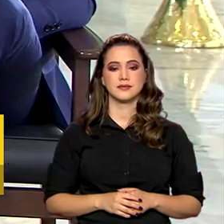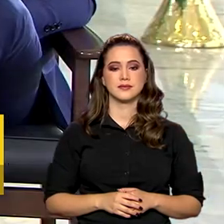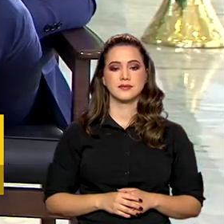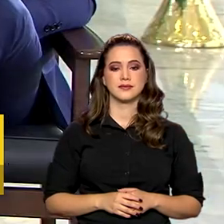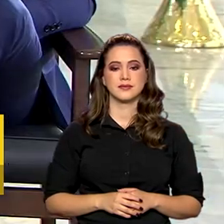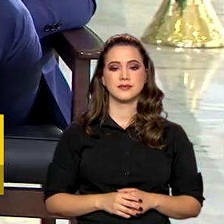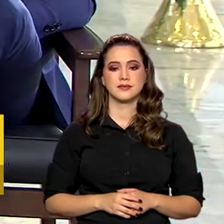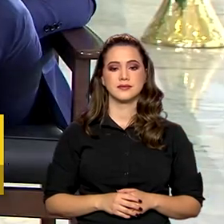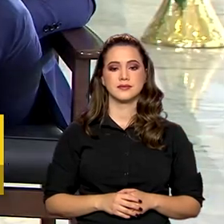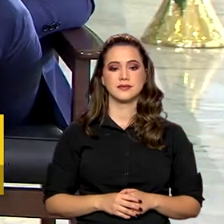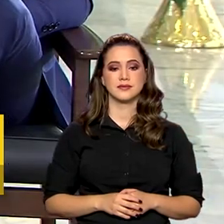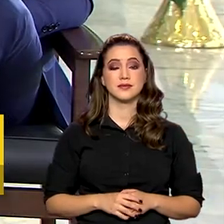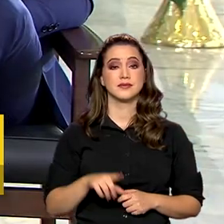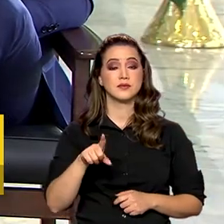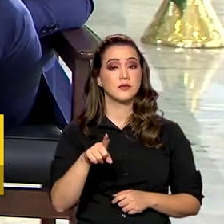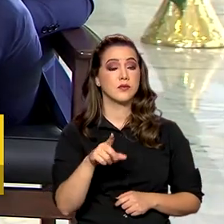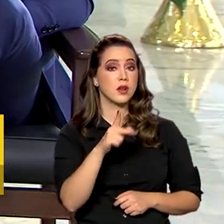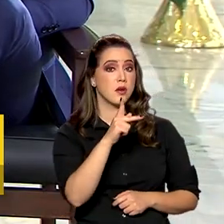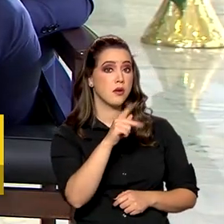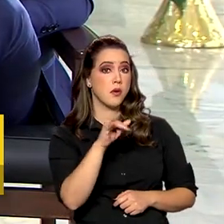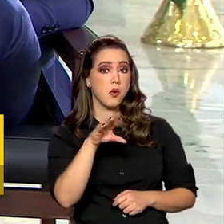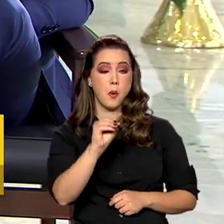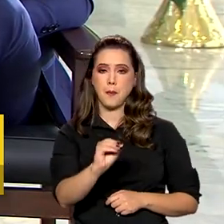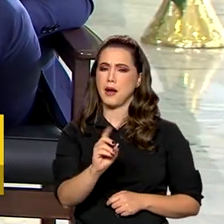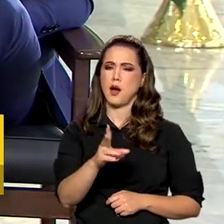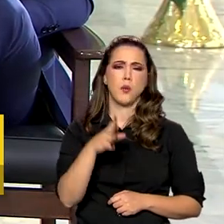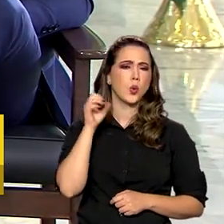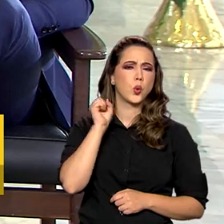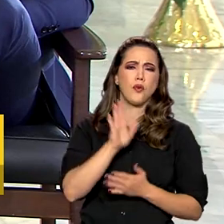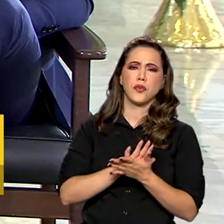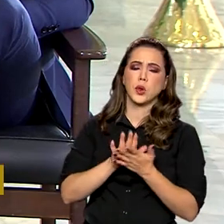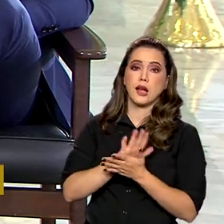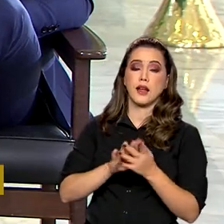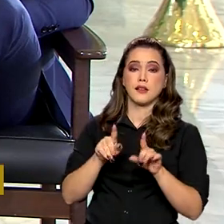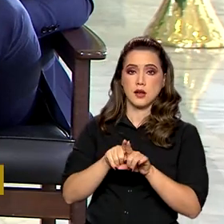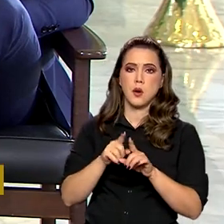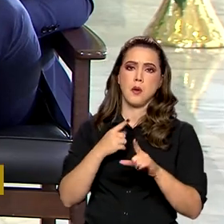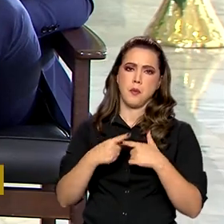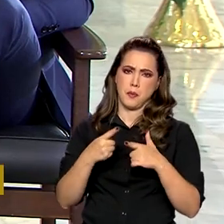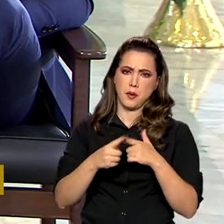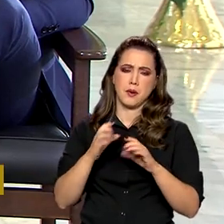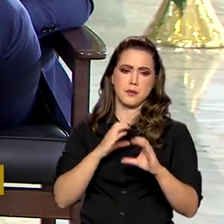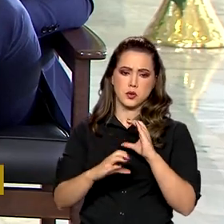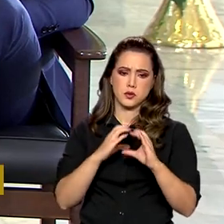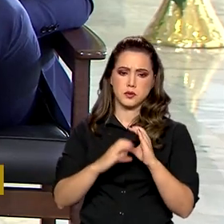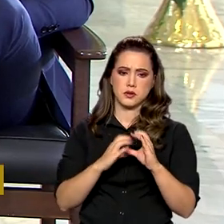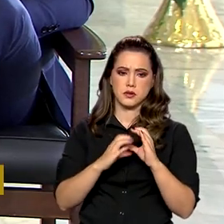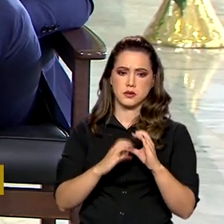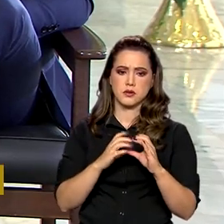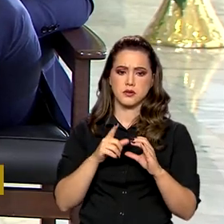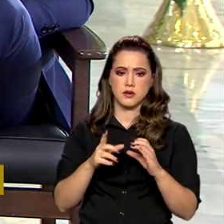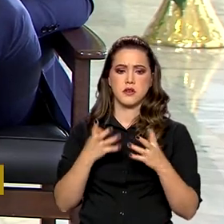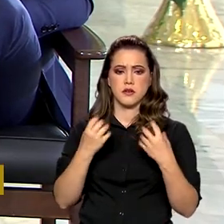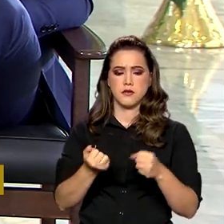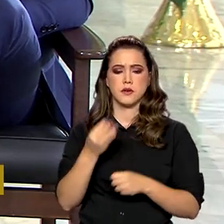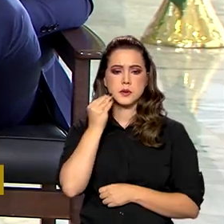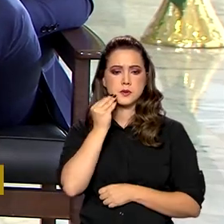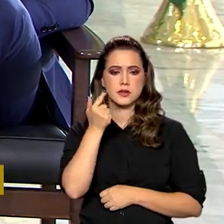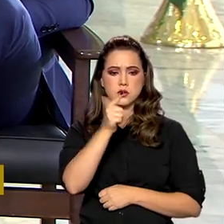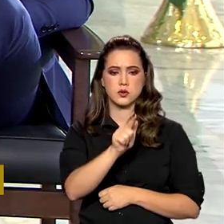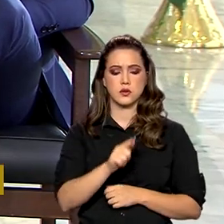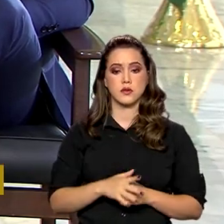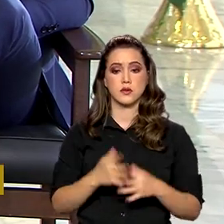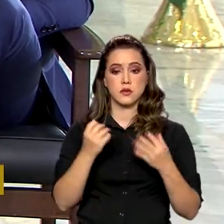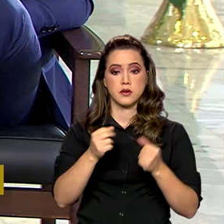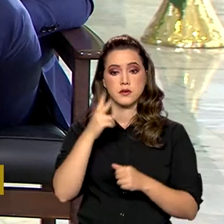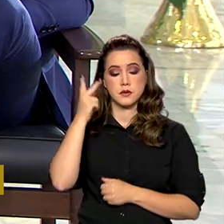Bom dia, Cláudia. O Pablo ali não nos ouviu. Problema, né, de comunicação. A gente será que volta ele consegue a falar ouvir? Com ele daqui a pouco? Vamos tentar de novo? Vamos. Não, vamos lá para